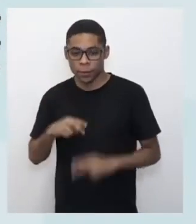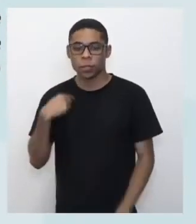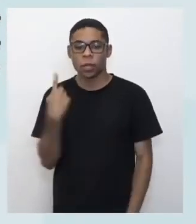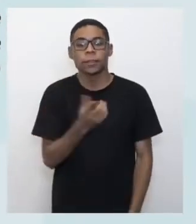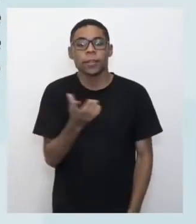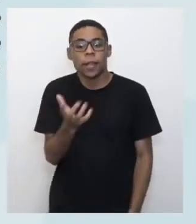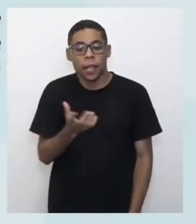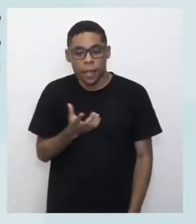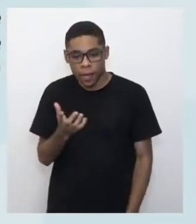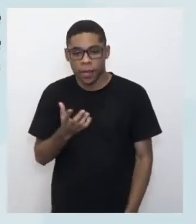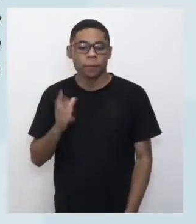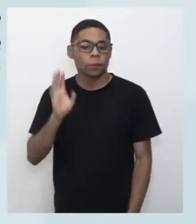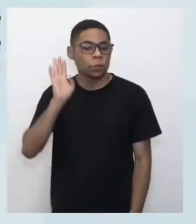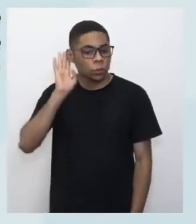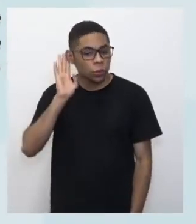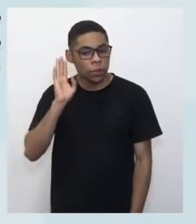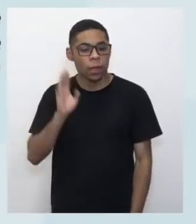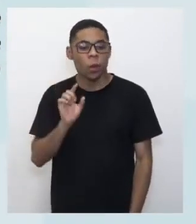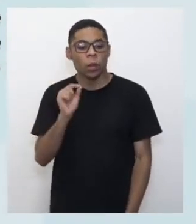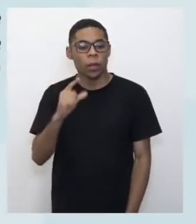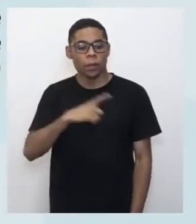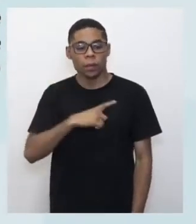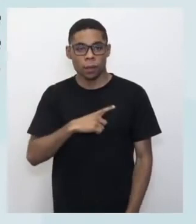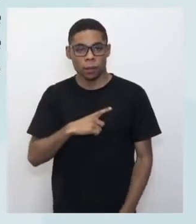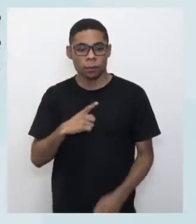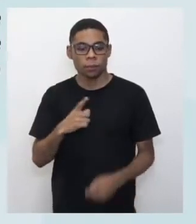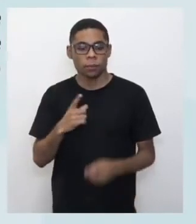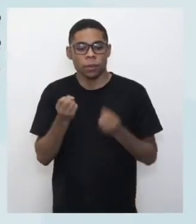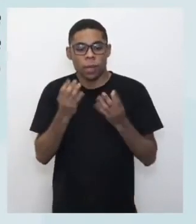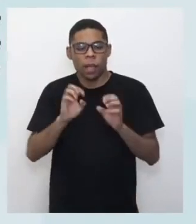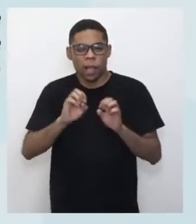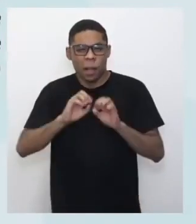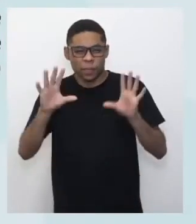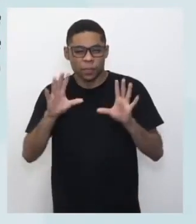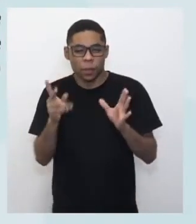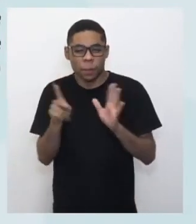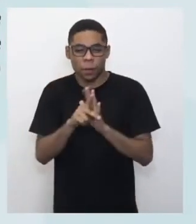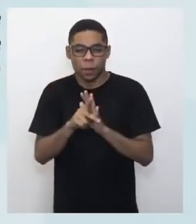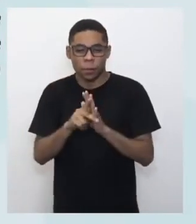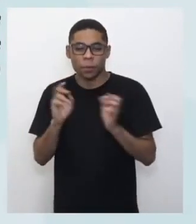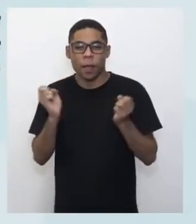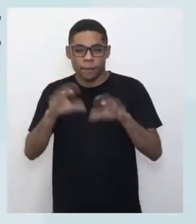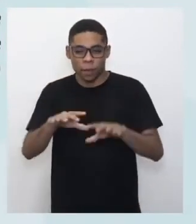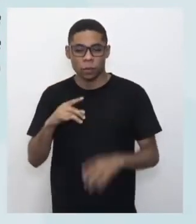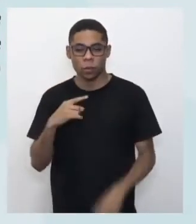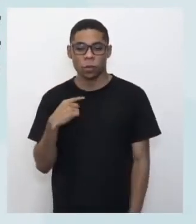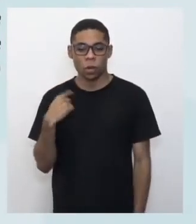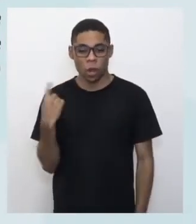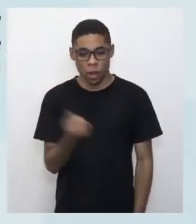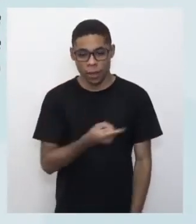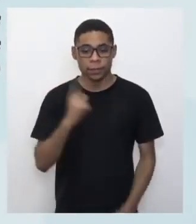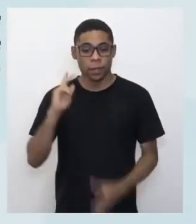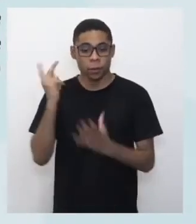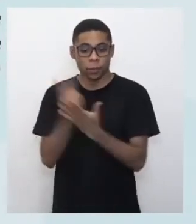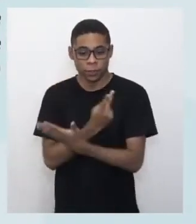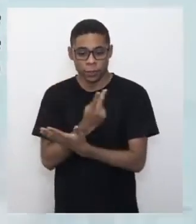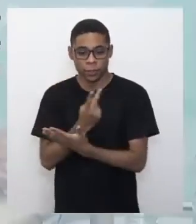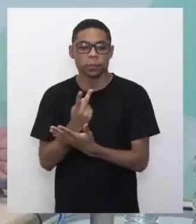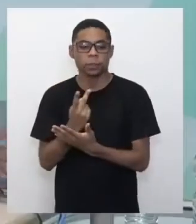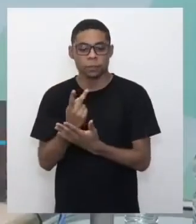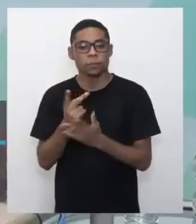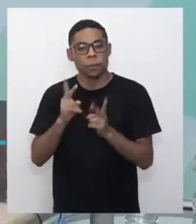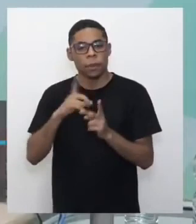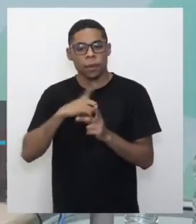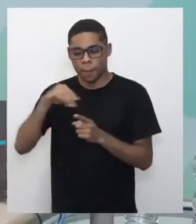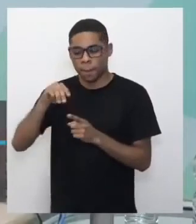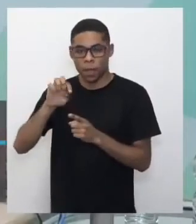are happening as we are speaking or happened in the past. Vamos lá. A Lucinera respondeu narratives. E